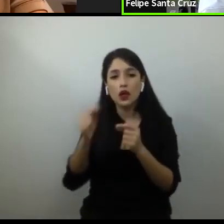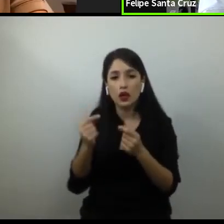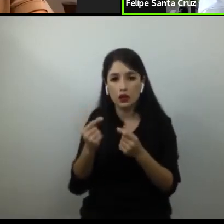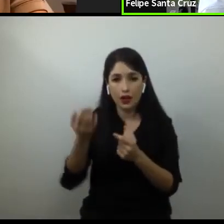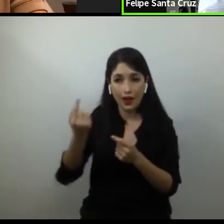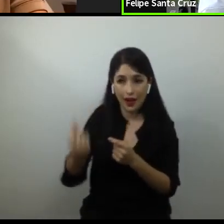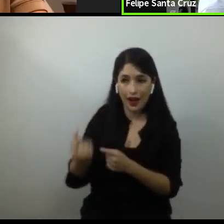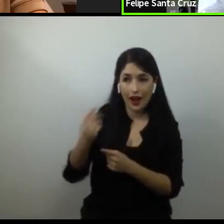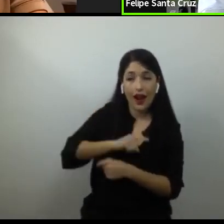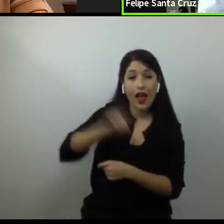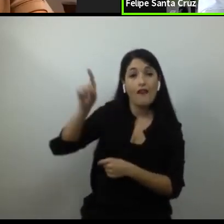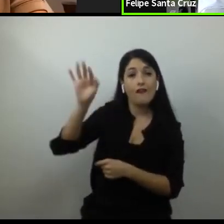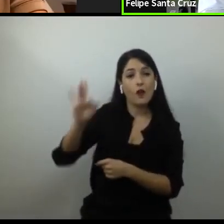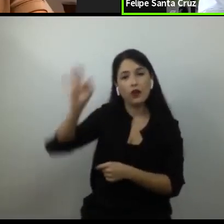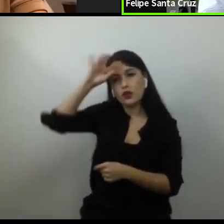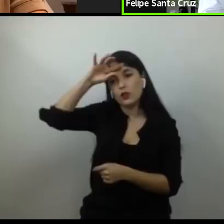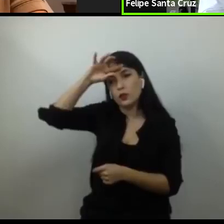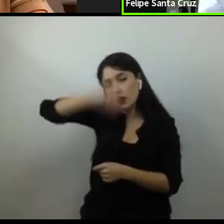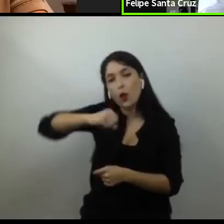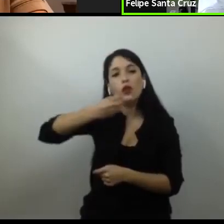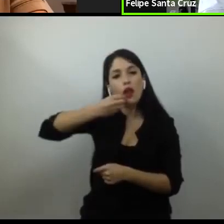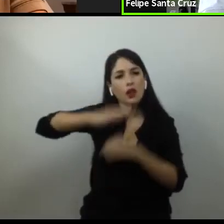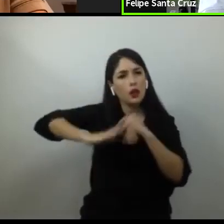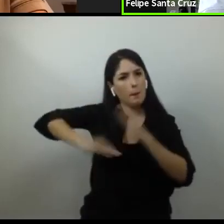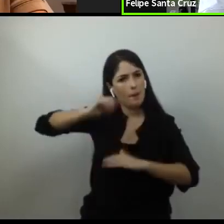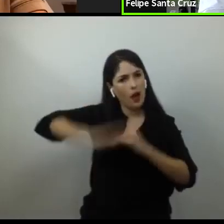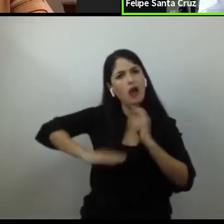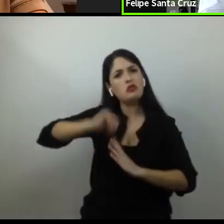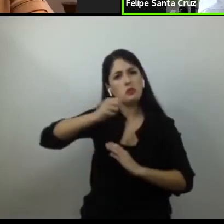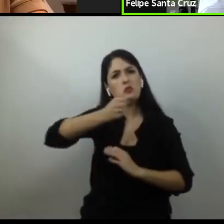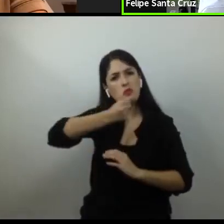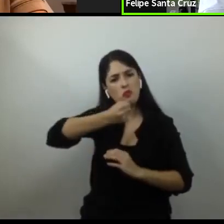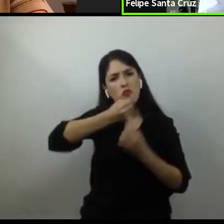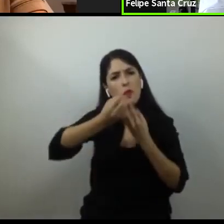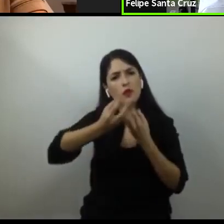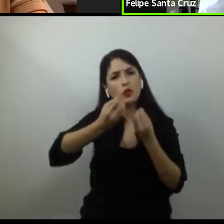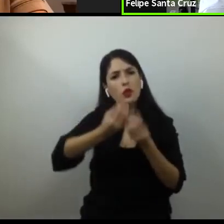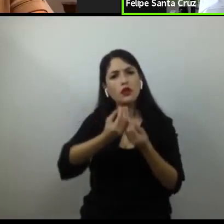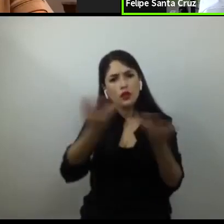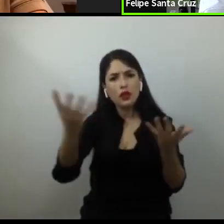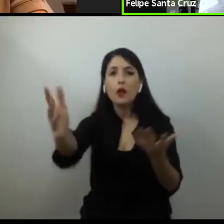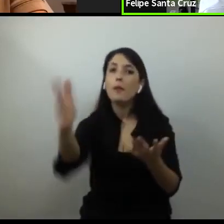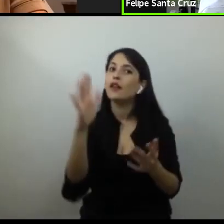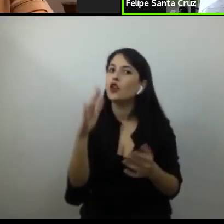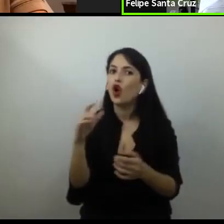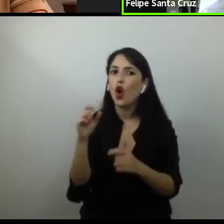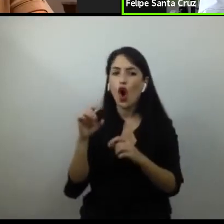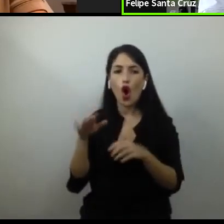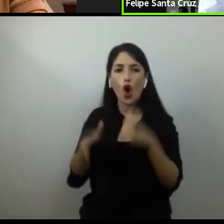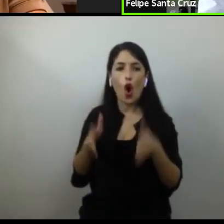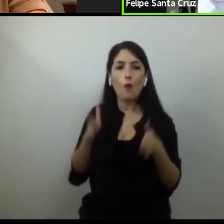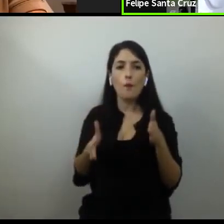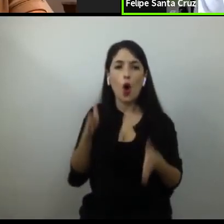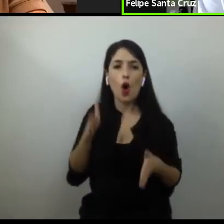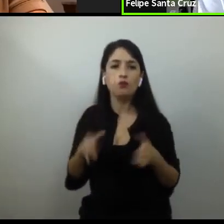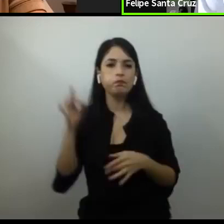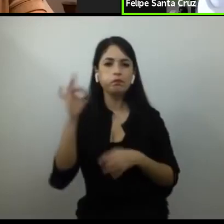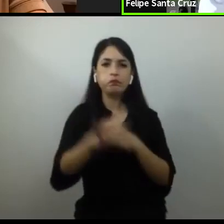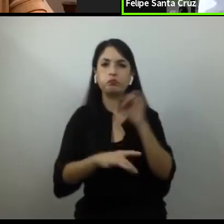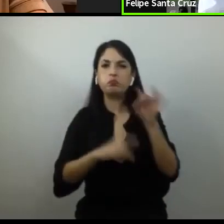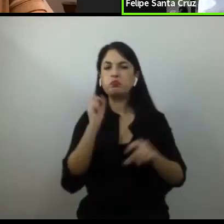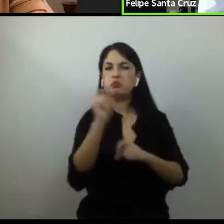bancos da faculdade, e são permanentemente atacados por robôs, por palavras-chave, por uma